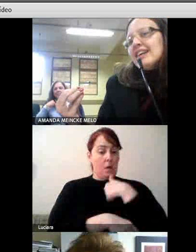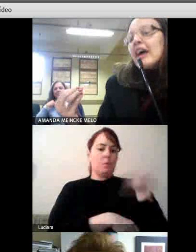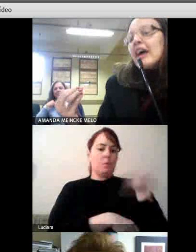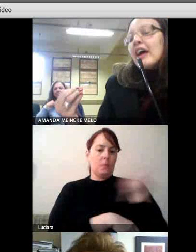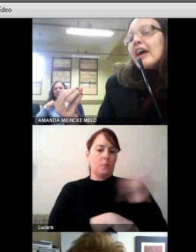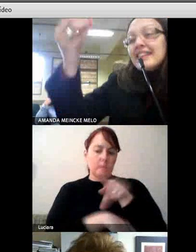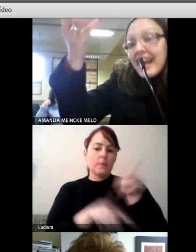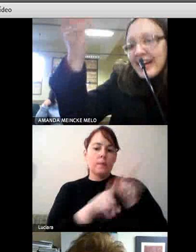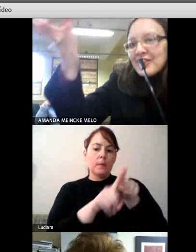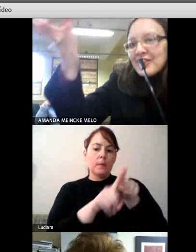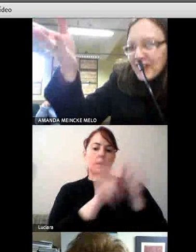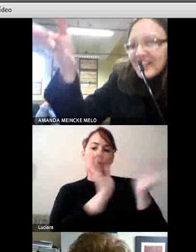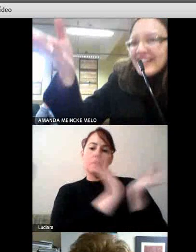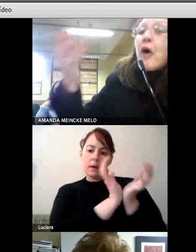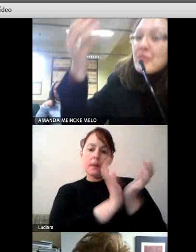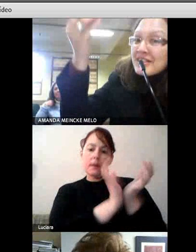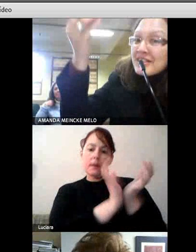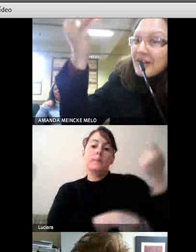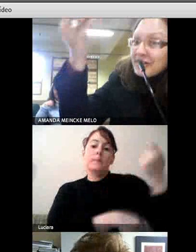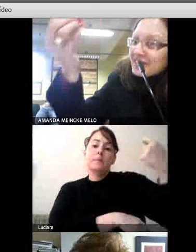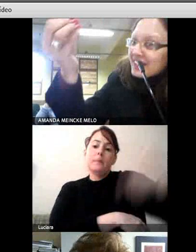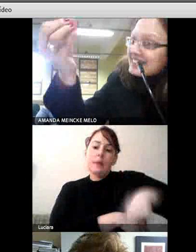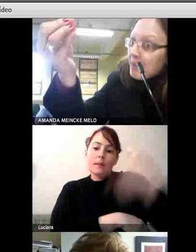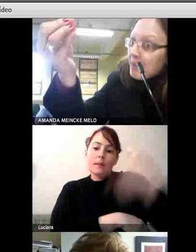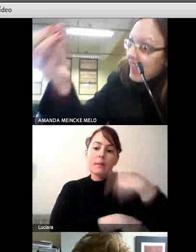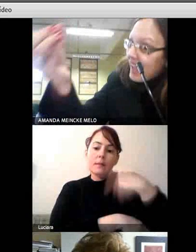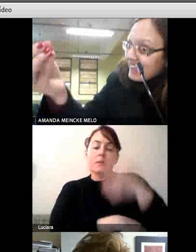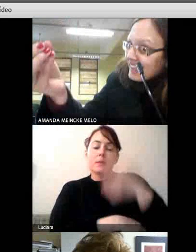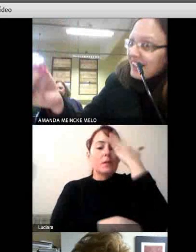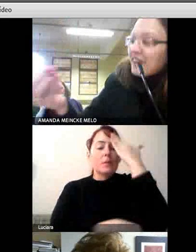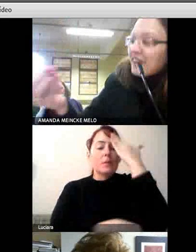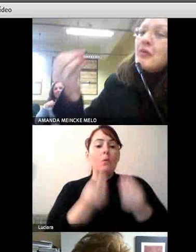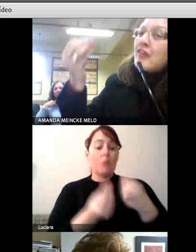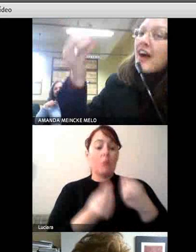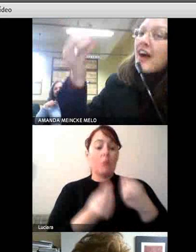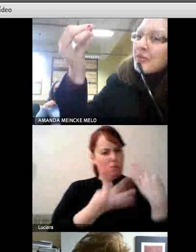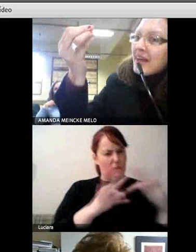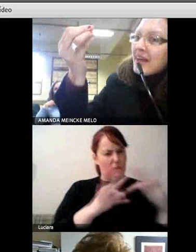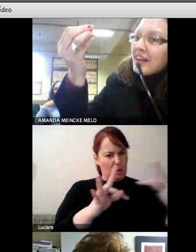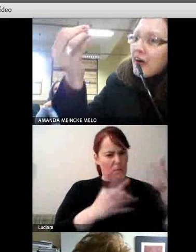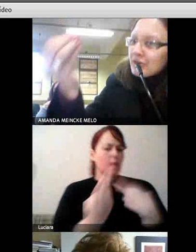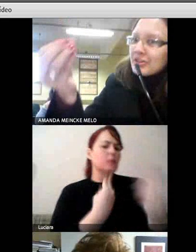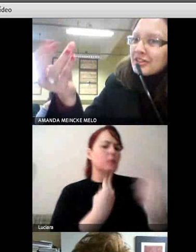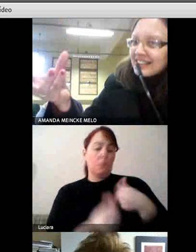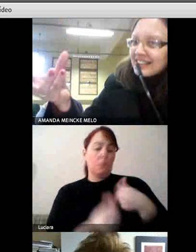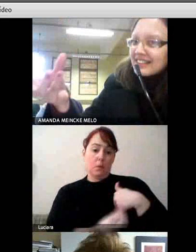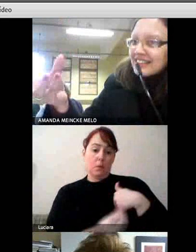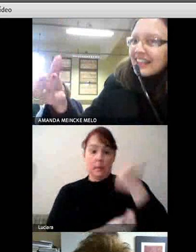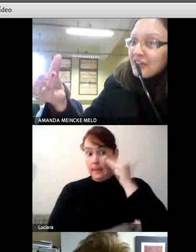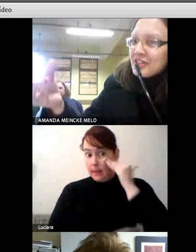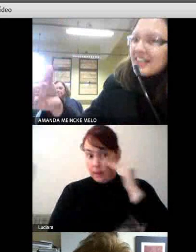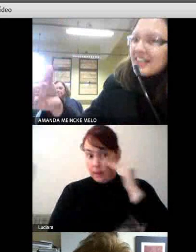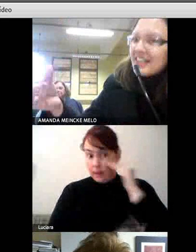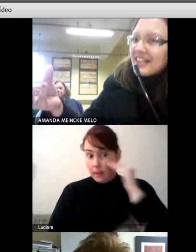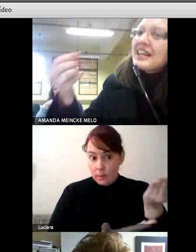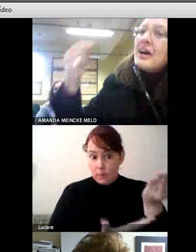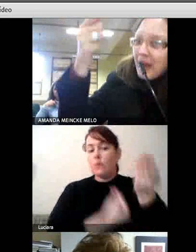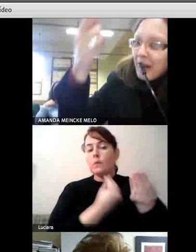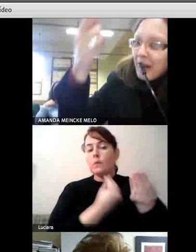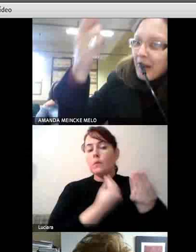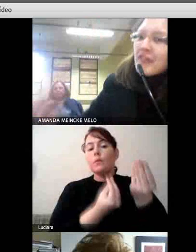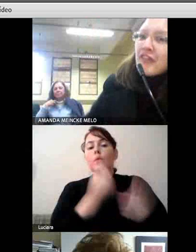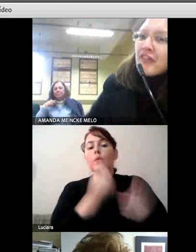né? Compreendendo como seus estudantes aprendem e como fazem um melhor uso dessas tecnologias